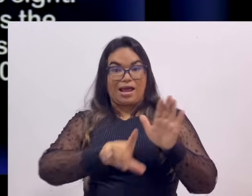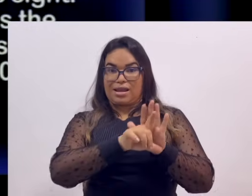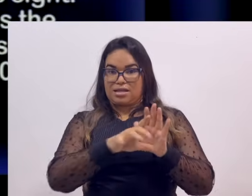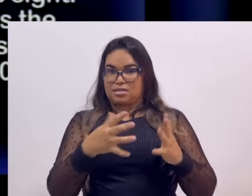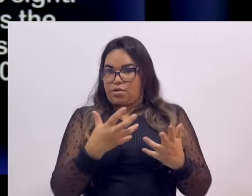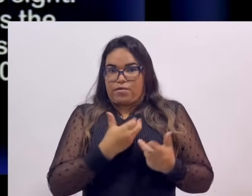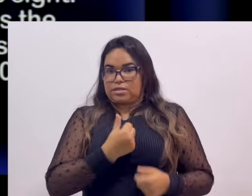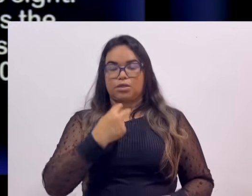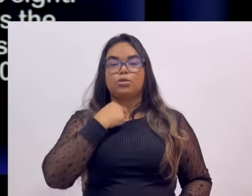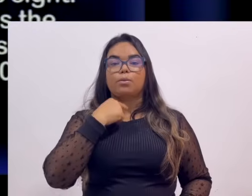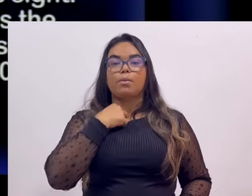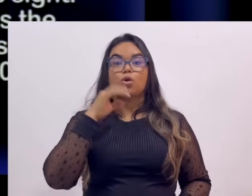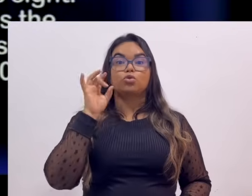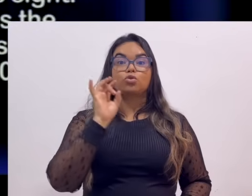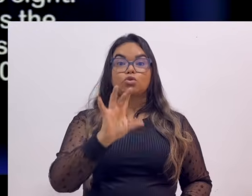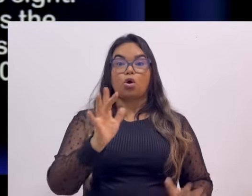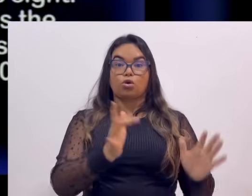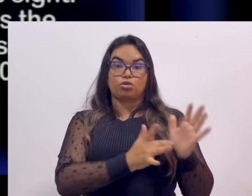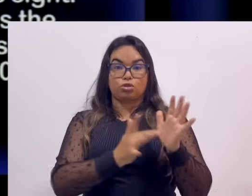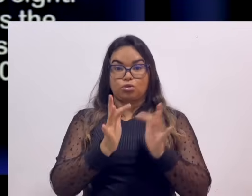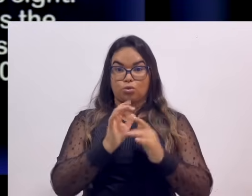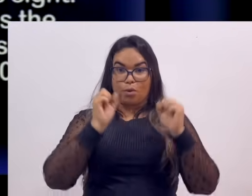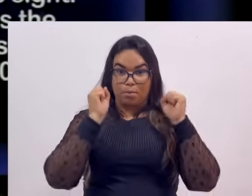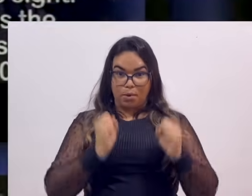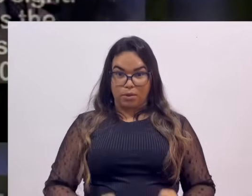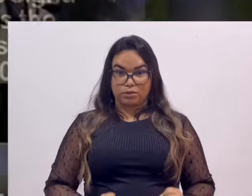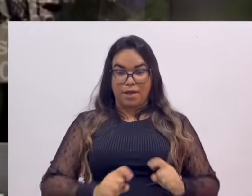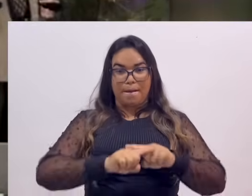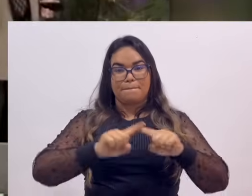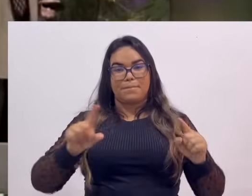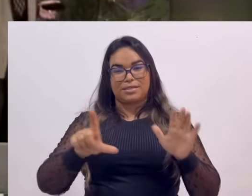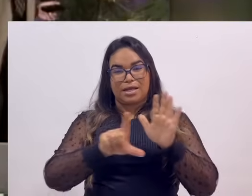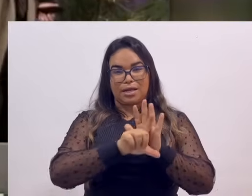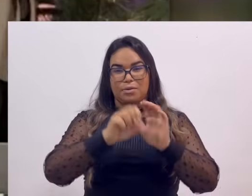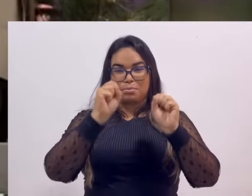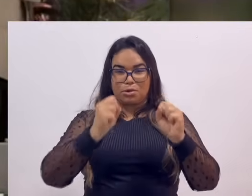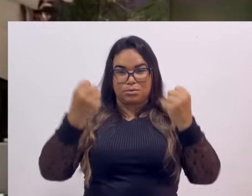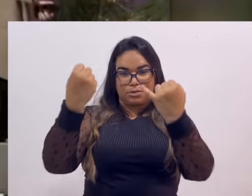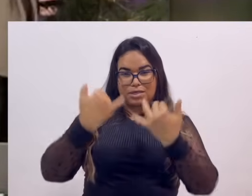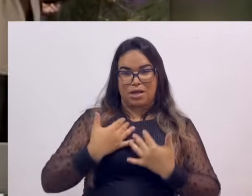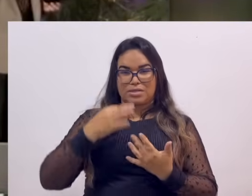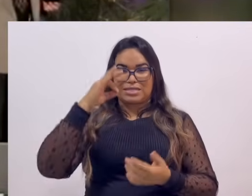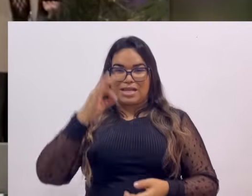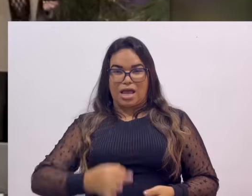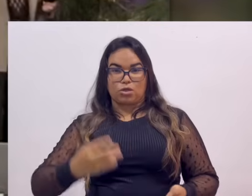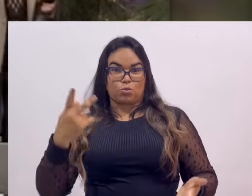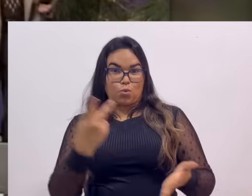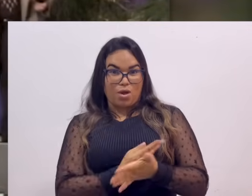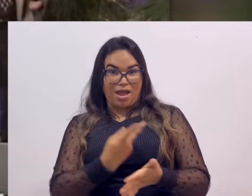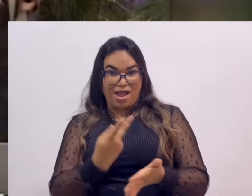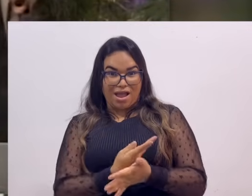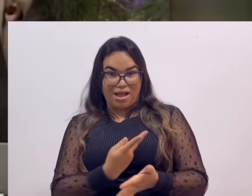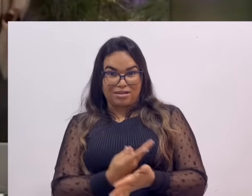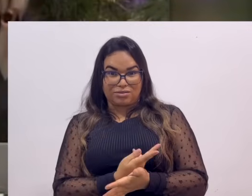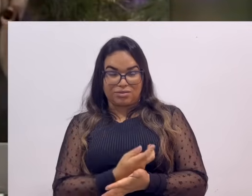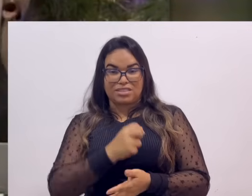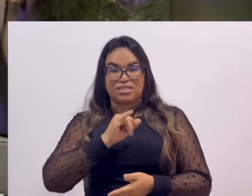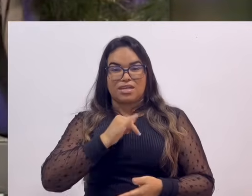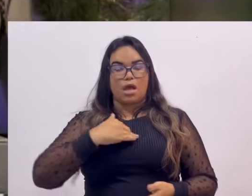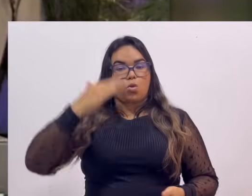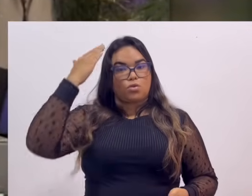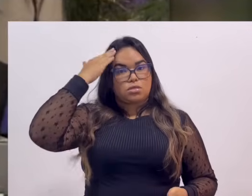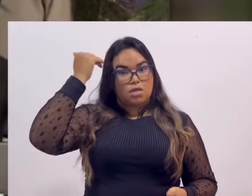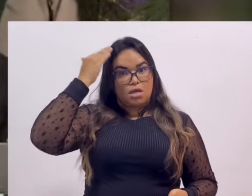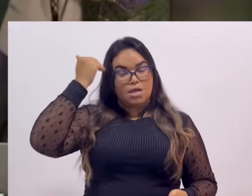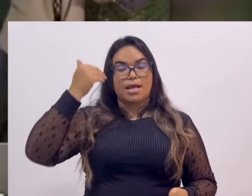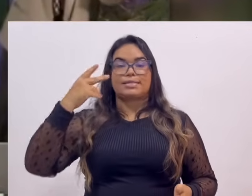salvar. Só Jesus pode me salvar. Mas a lei pode me dizer o que é certo e o que é errado. Por isso, se eu sei o que é certo